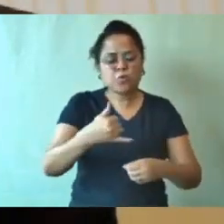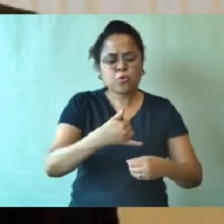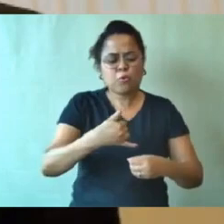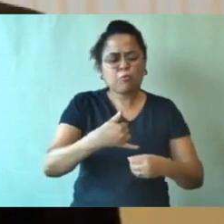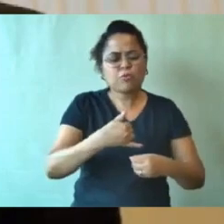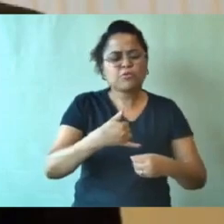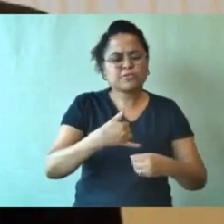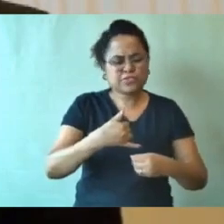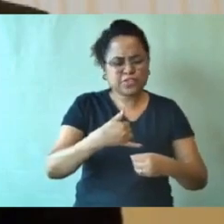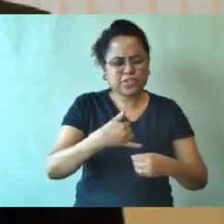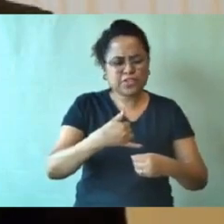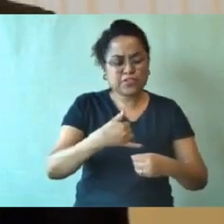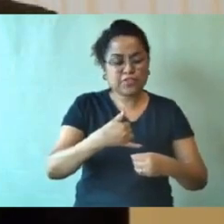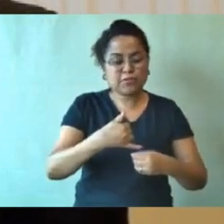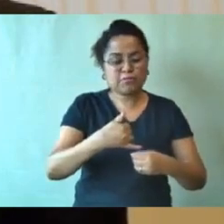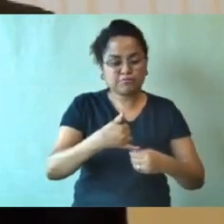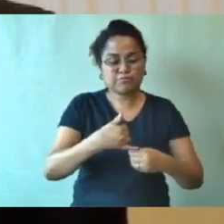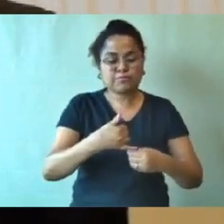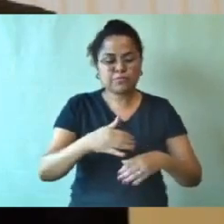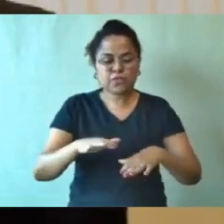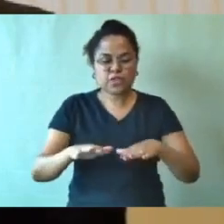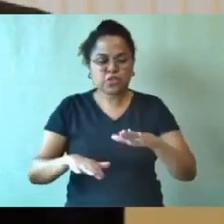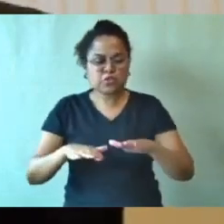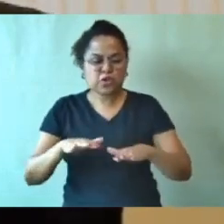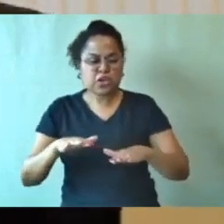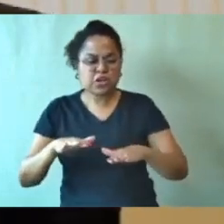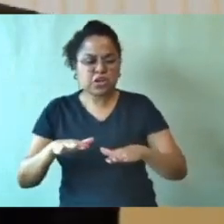uma variação de veículo de em torno de